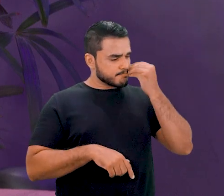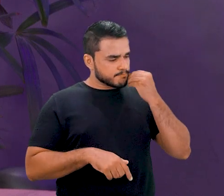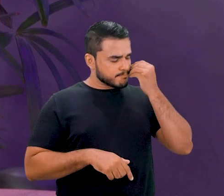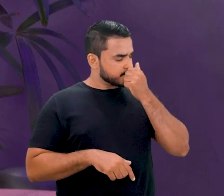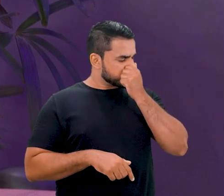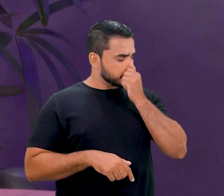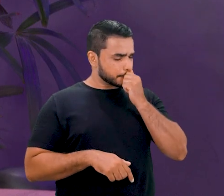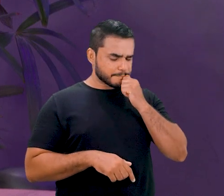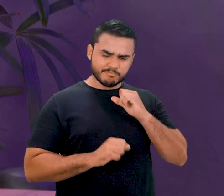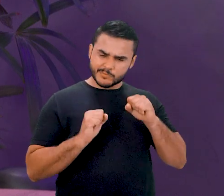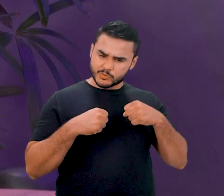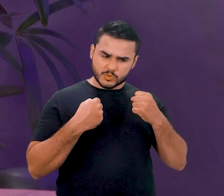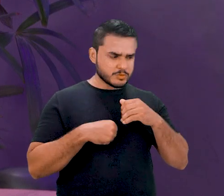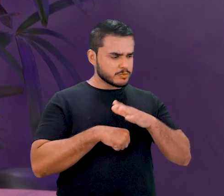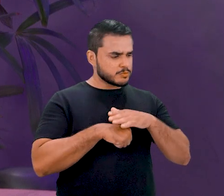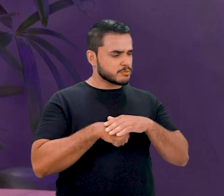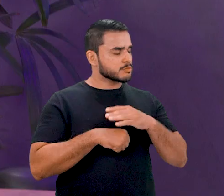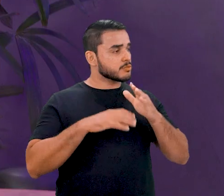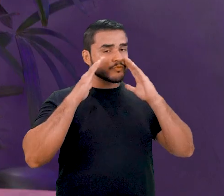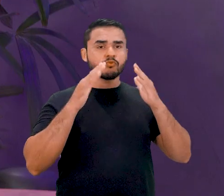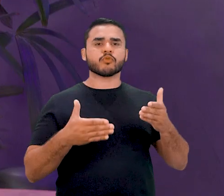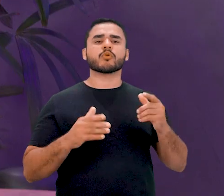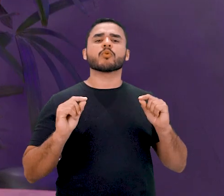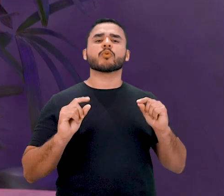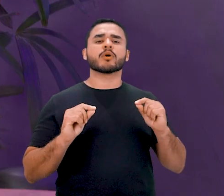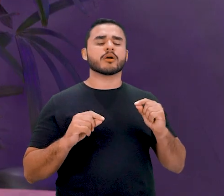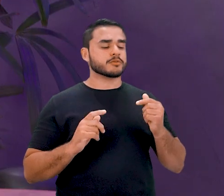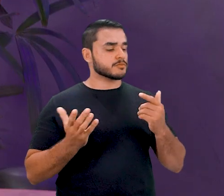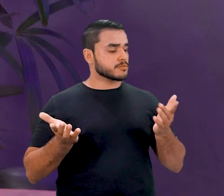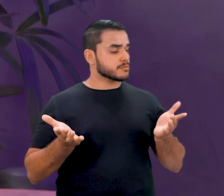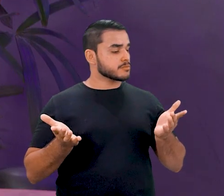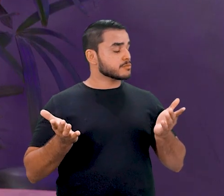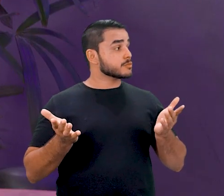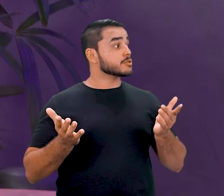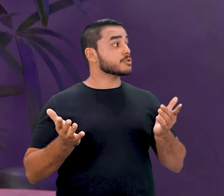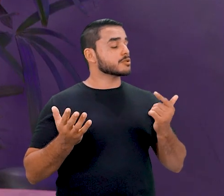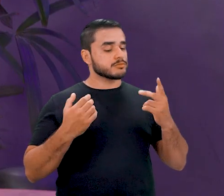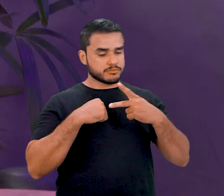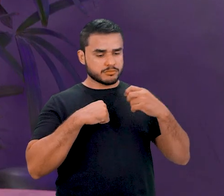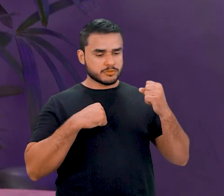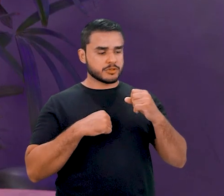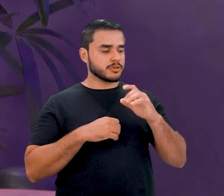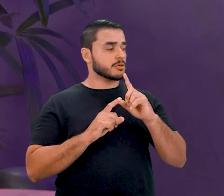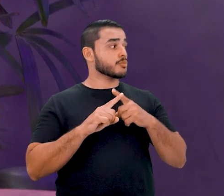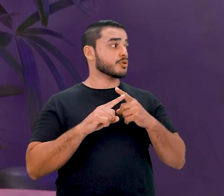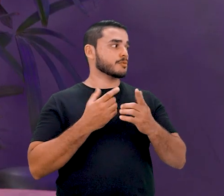se especializou na área, né, ficando para trás porque é uma pessoa com